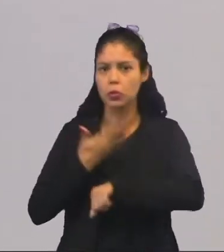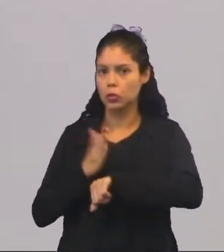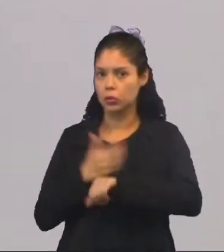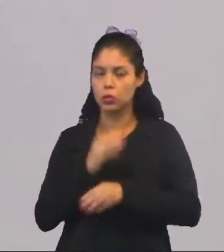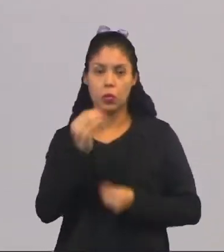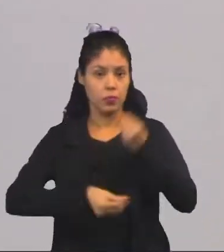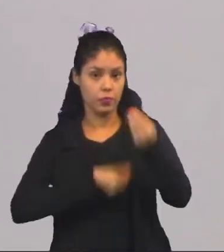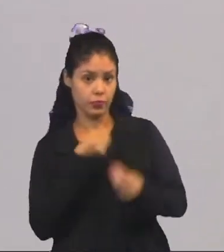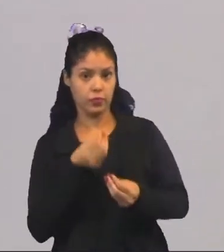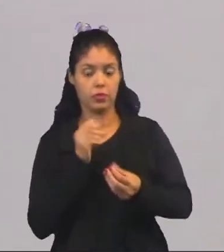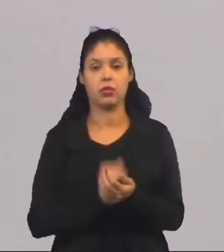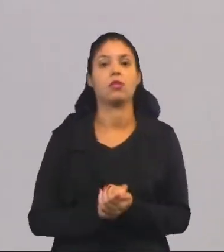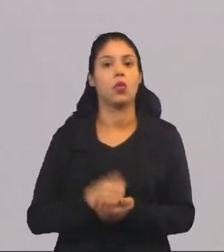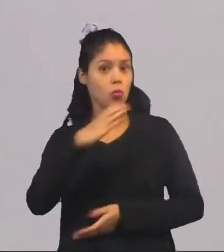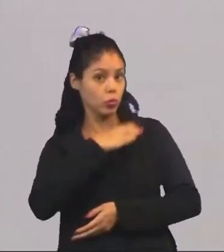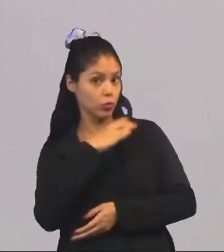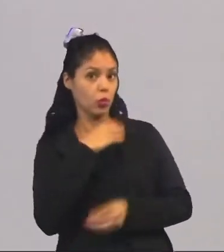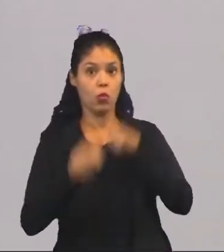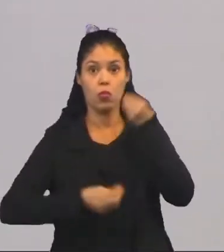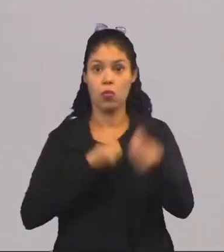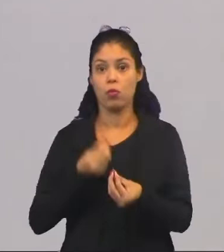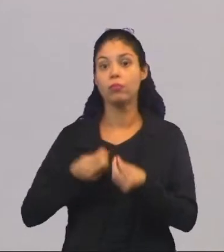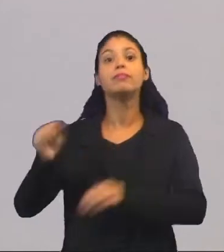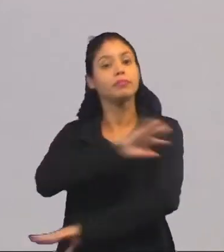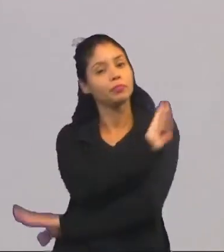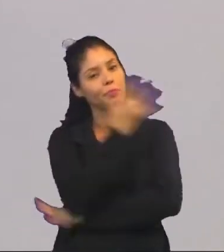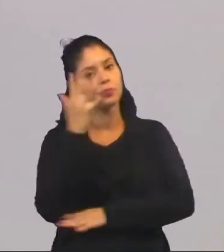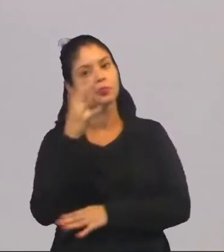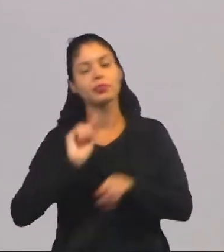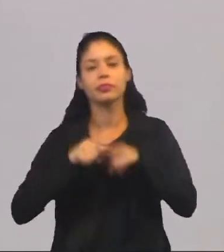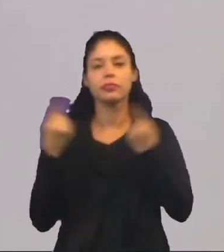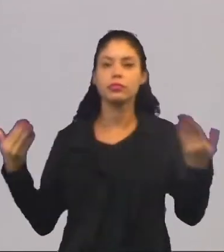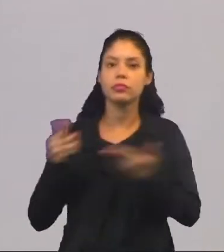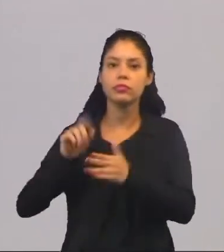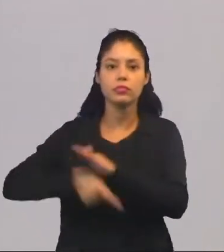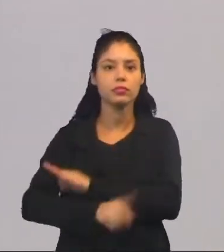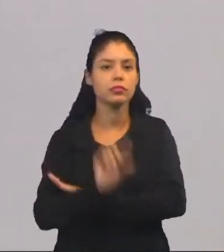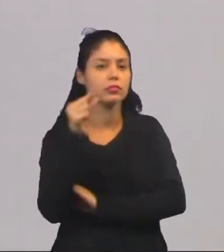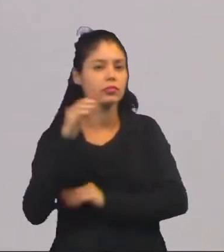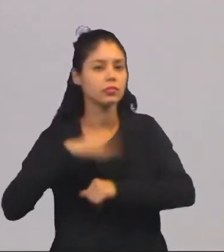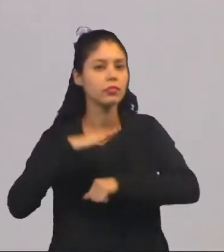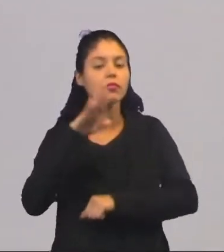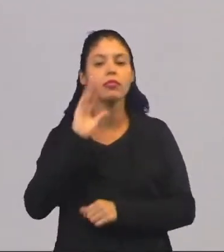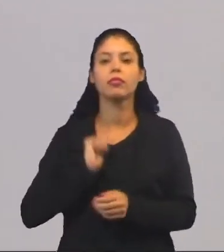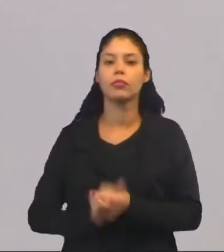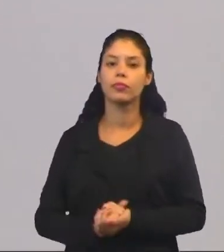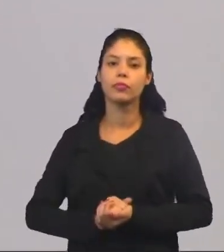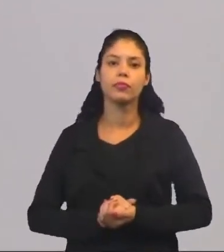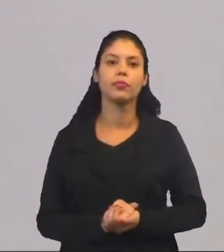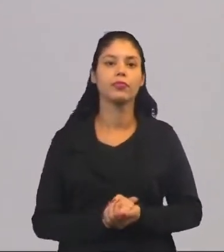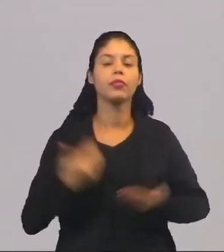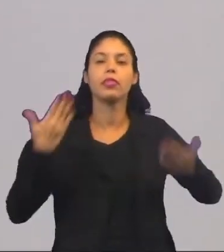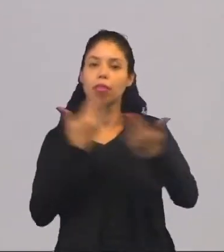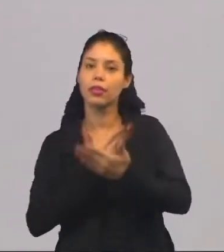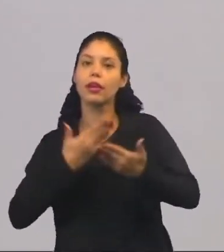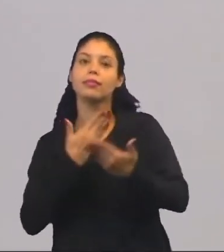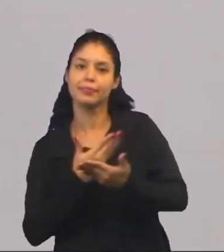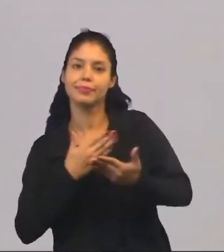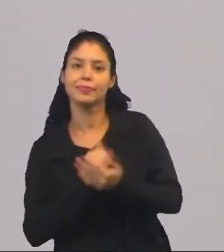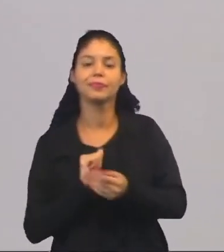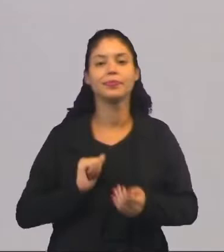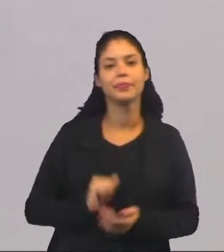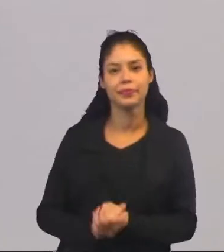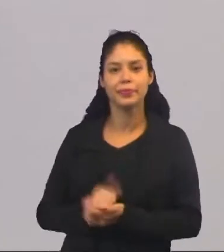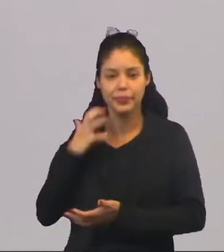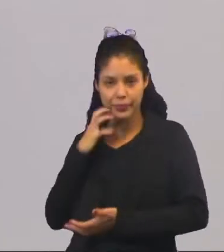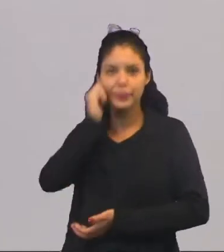prática, tanto na vertente urbana, tanto na vertente natural, mas aqui a gente vai se aprofundar um pouquinho no aspecto de preservação do patrimônio,